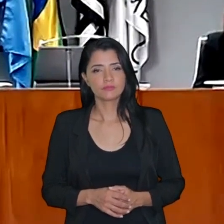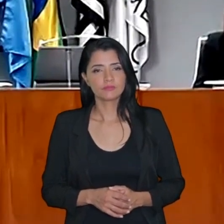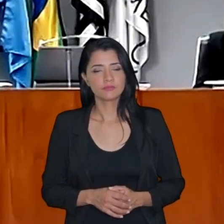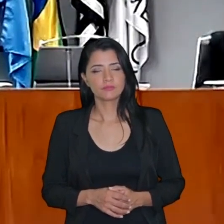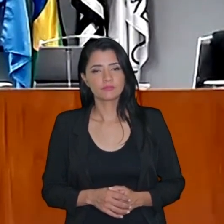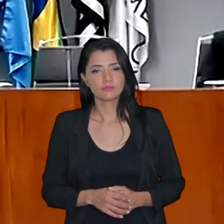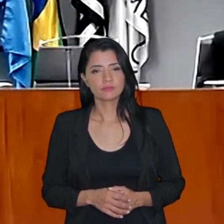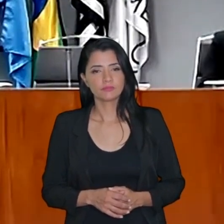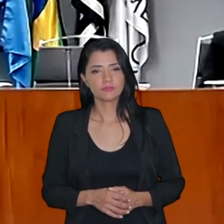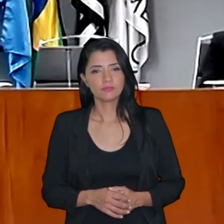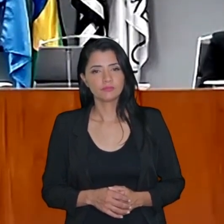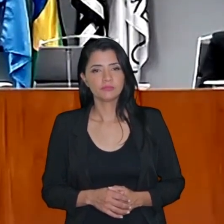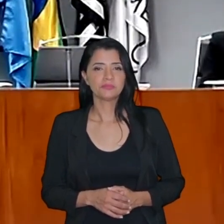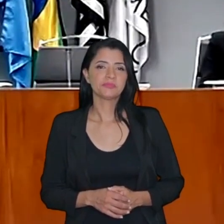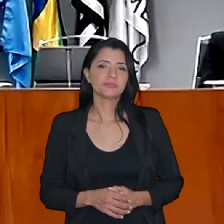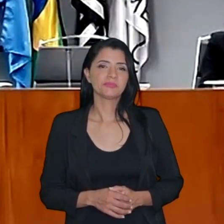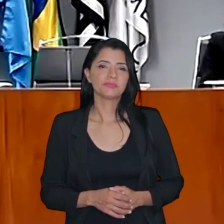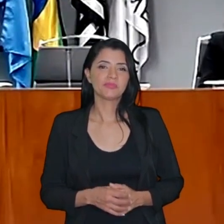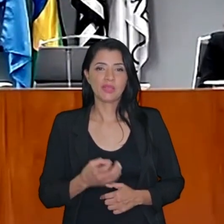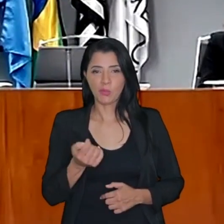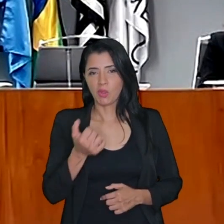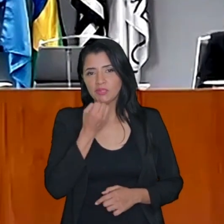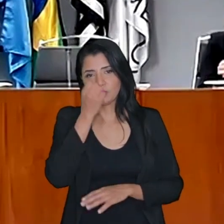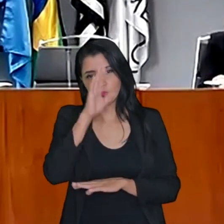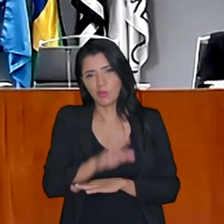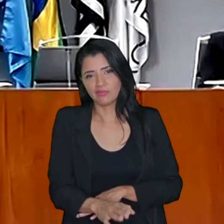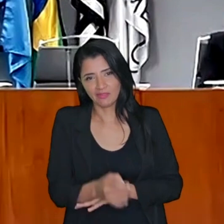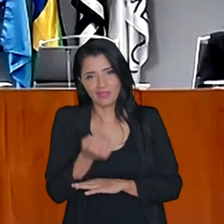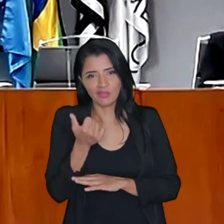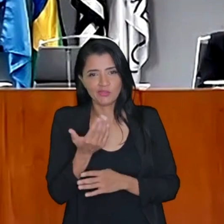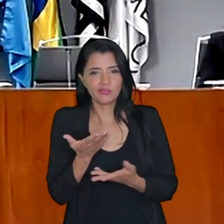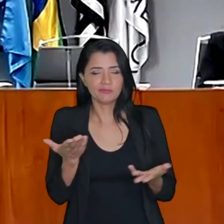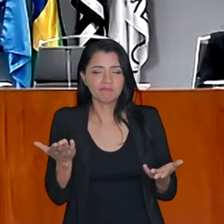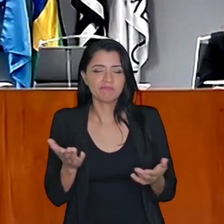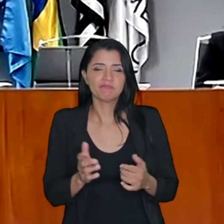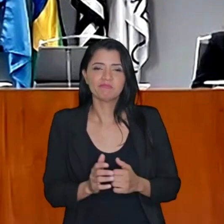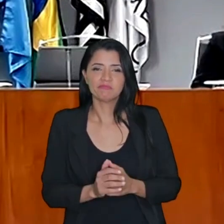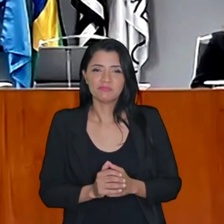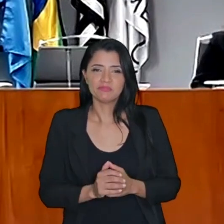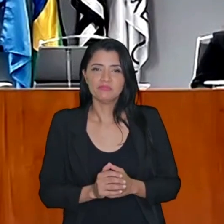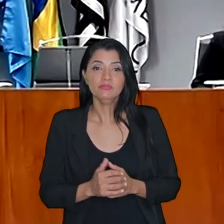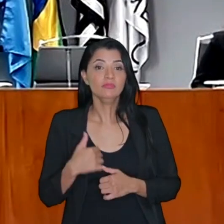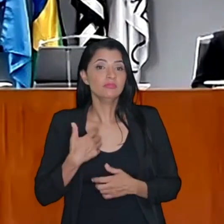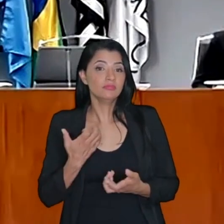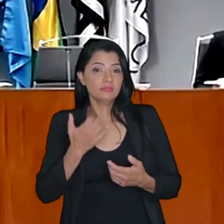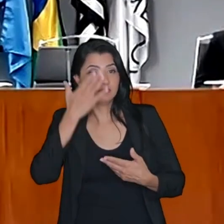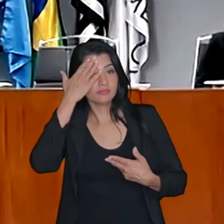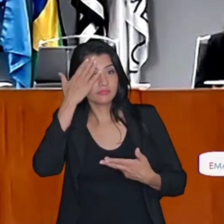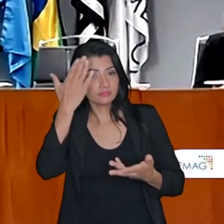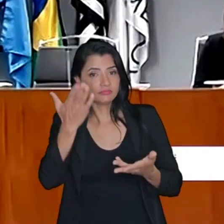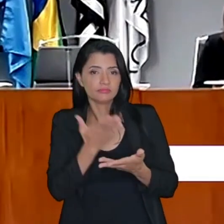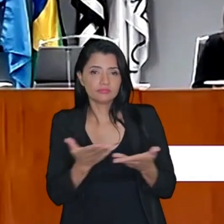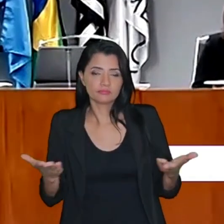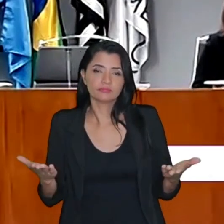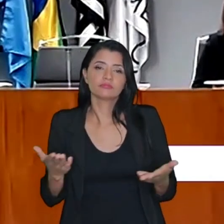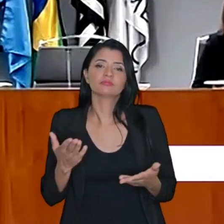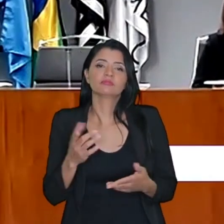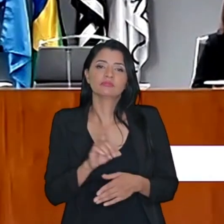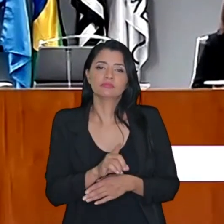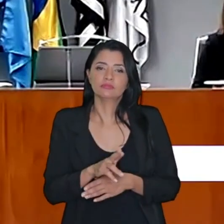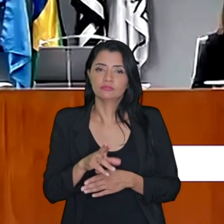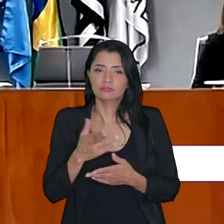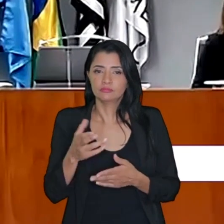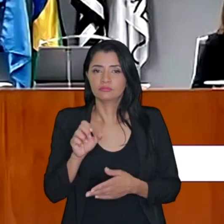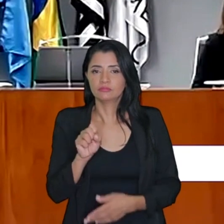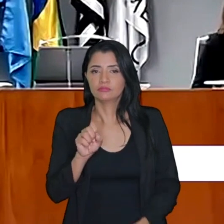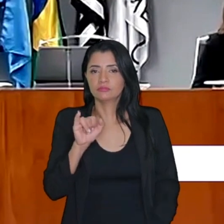Aqui, beleza. Pronto. Quase boa tarde, praticamente. Gostaria de agradecer à doutora Silvia da Mata